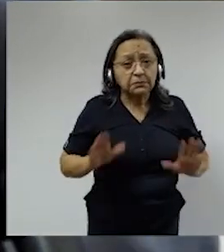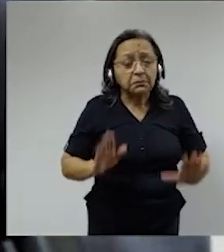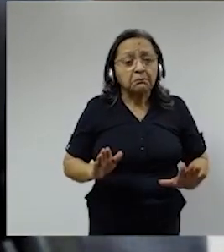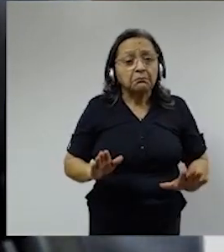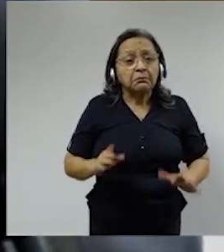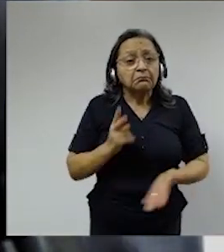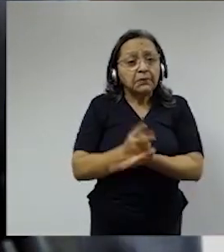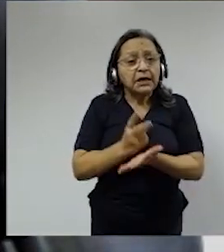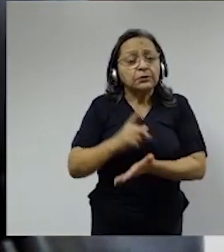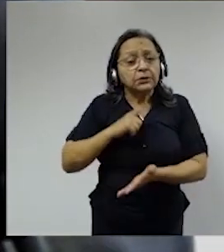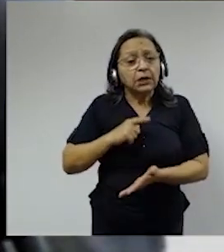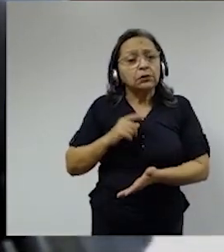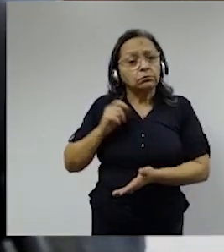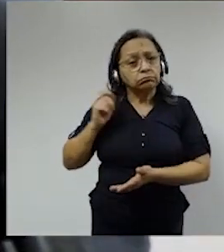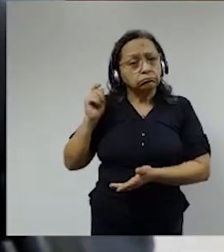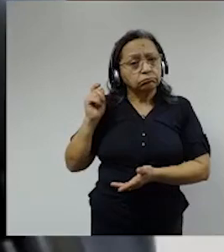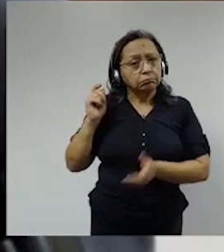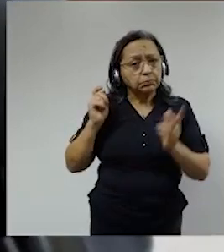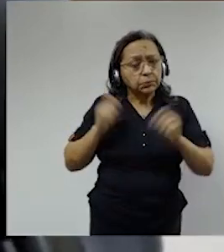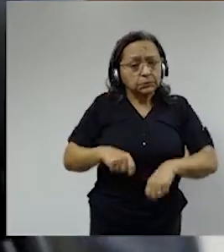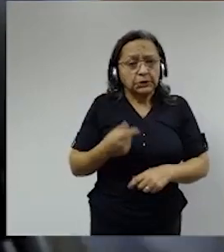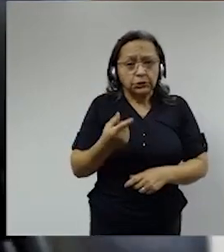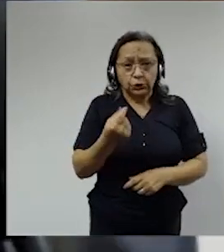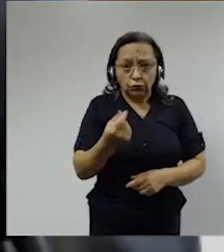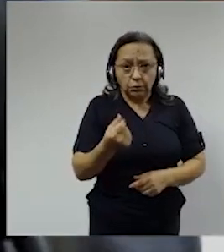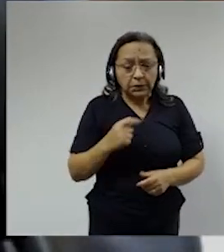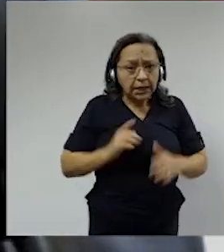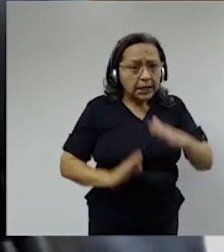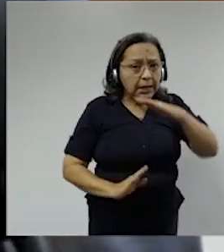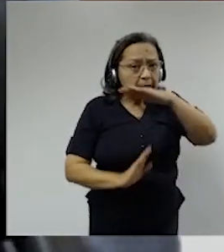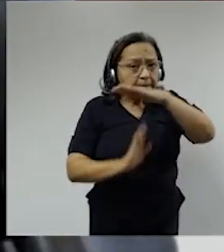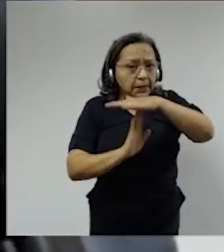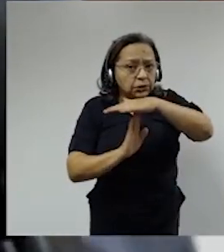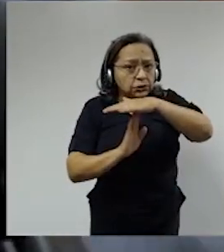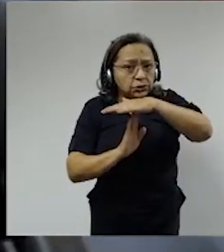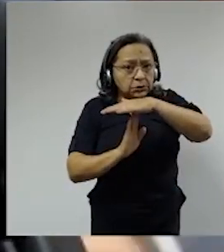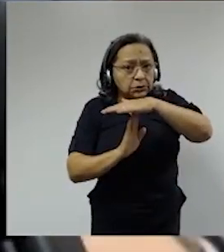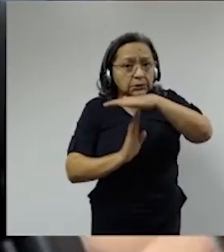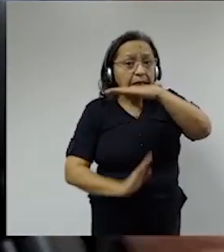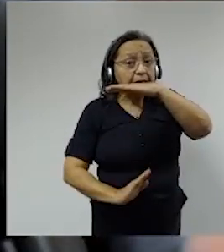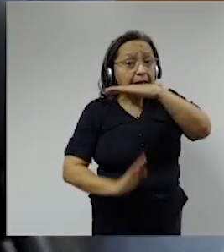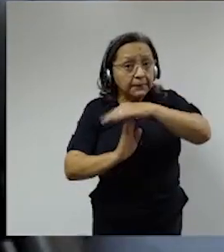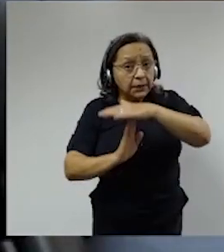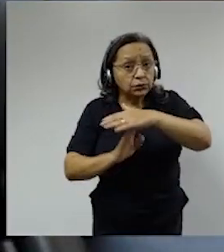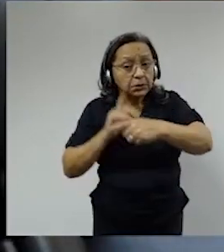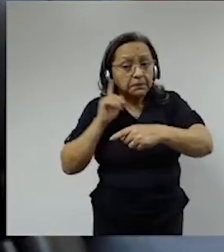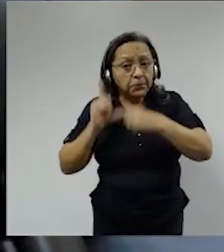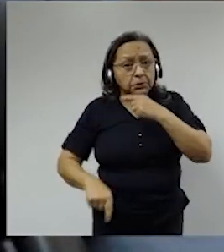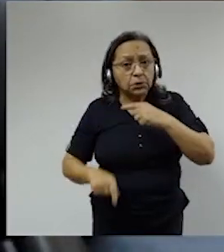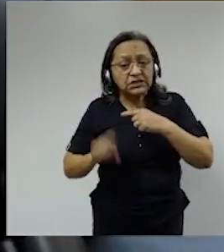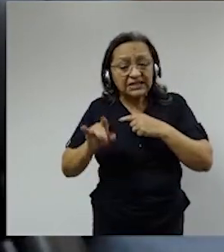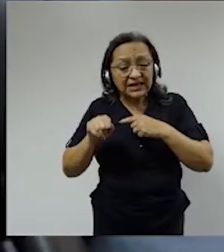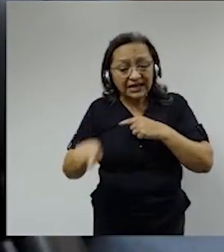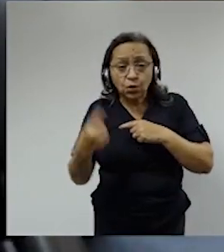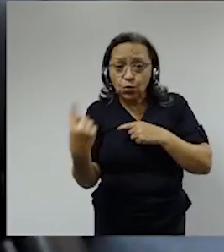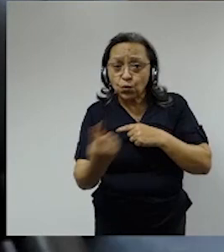econômica, há um limite para a sua produção se ela se concentrar num único desenvolvedor?